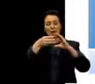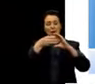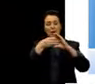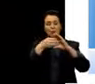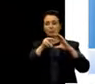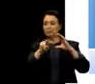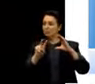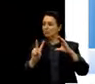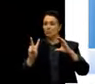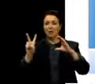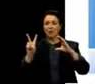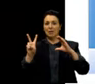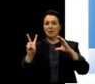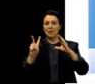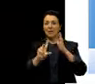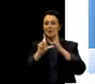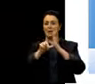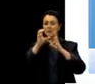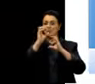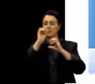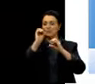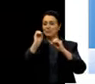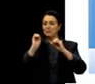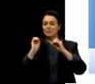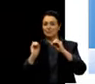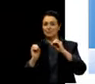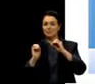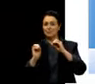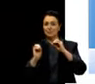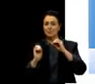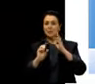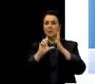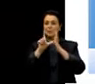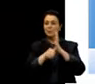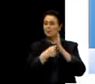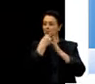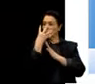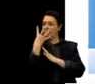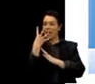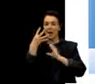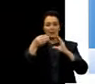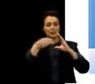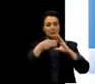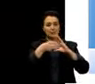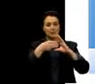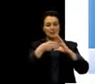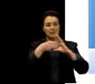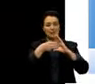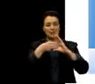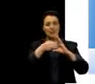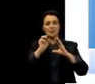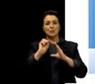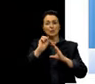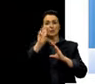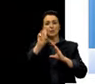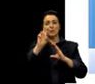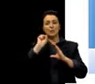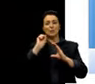modo que, ao final, são geradas 4 células chamadas de